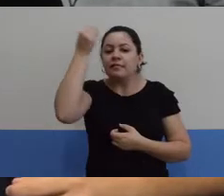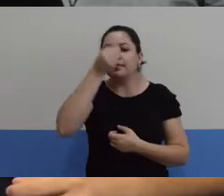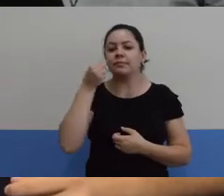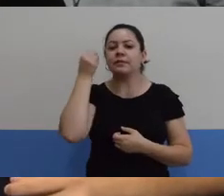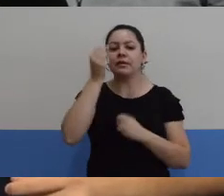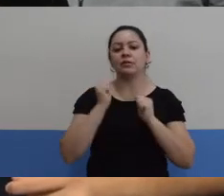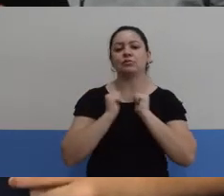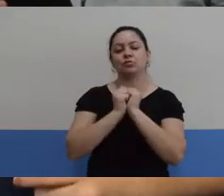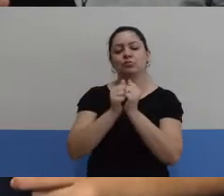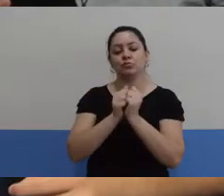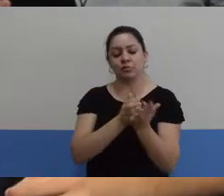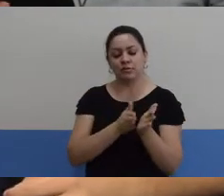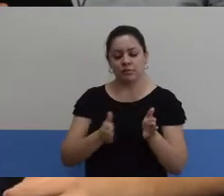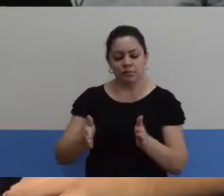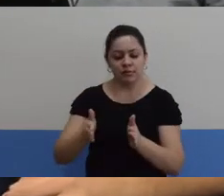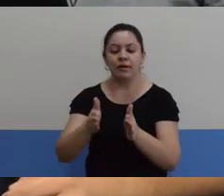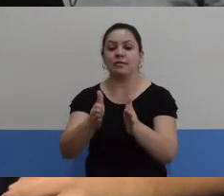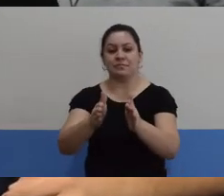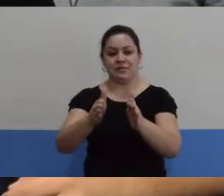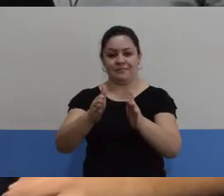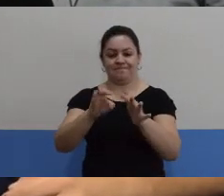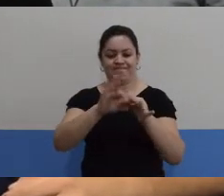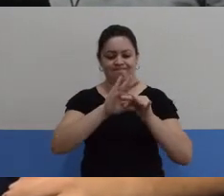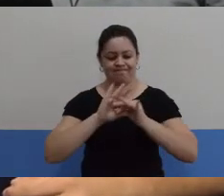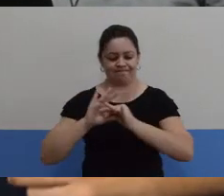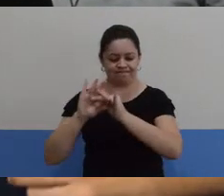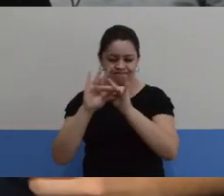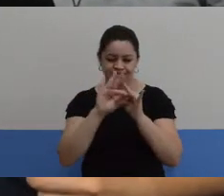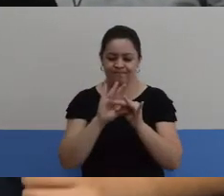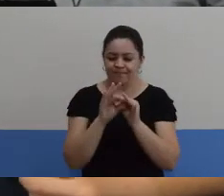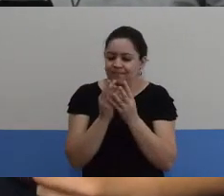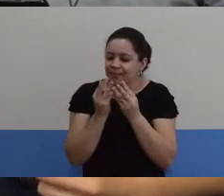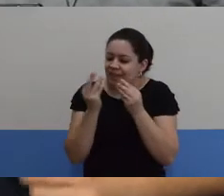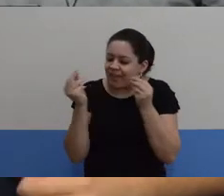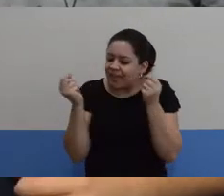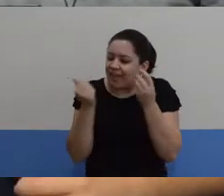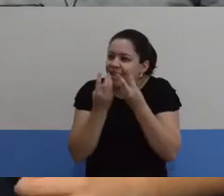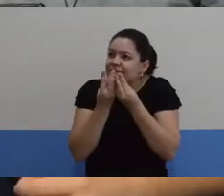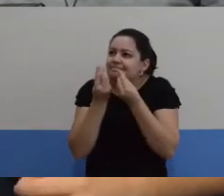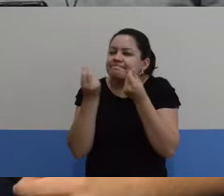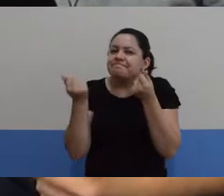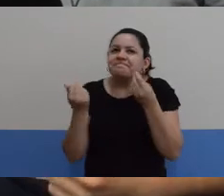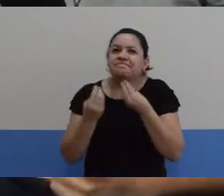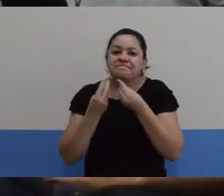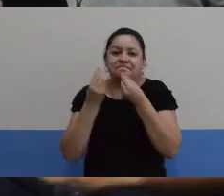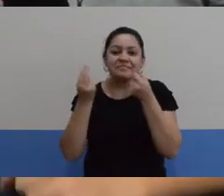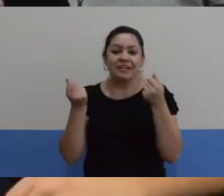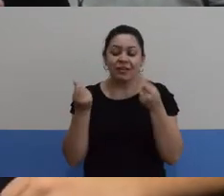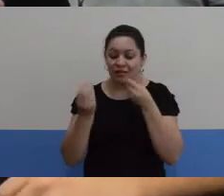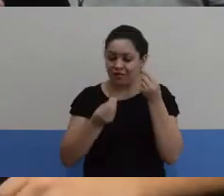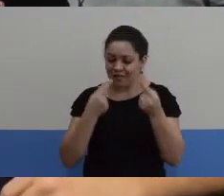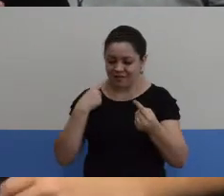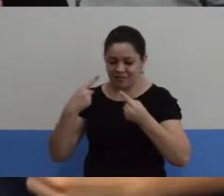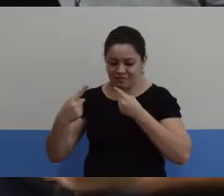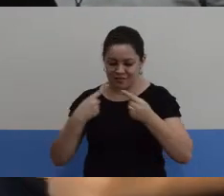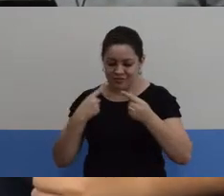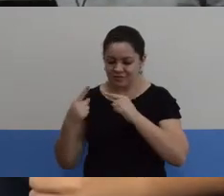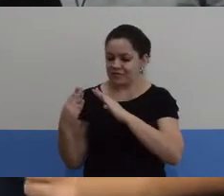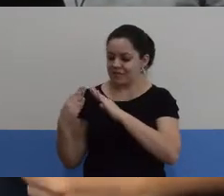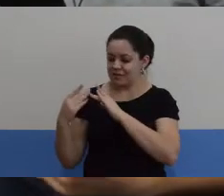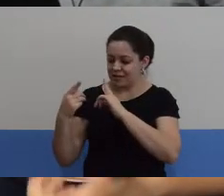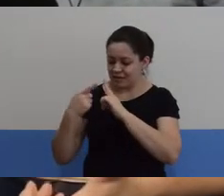juntos o caminho sinodal. Muito da riqueza desta fase de escuta poderá vir de discussões entre